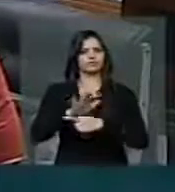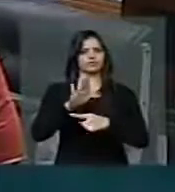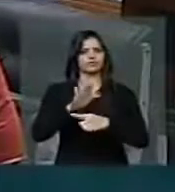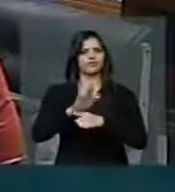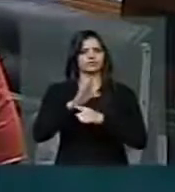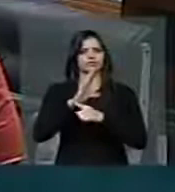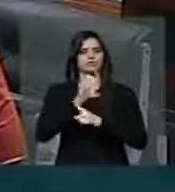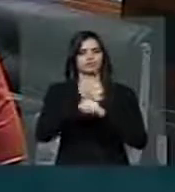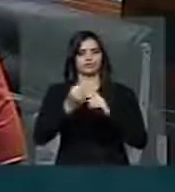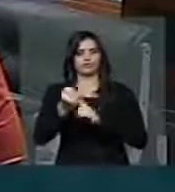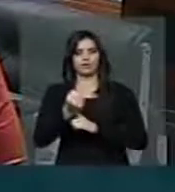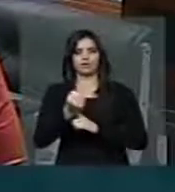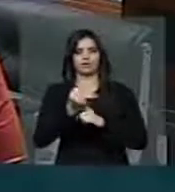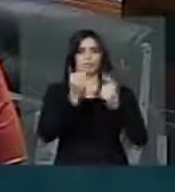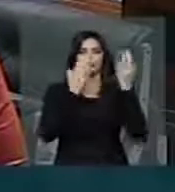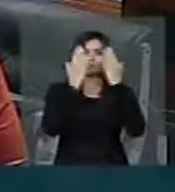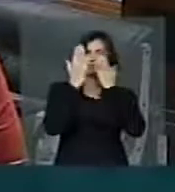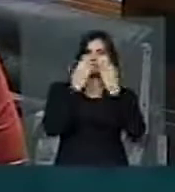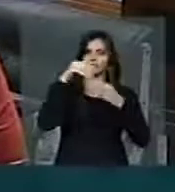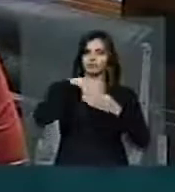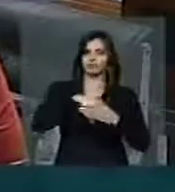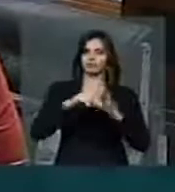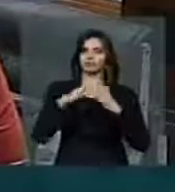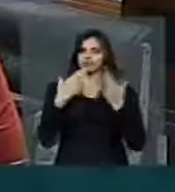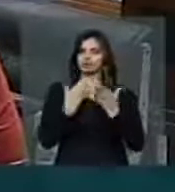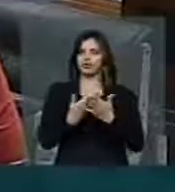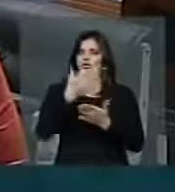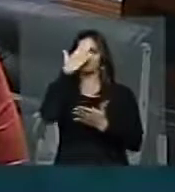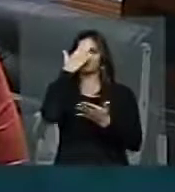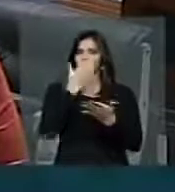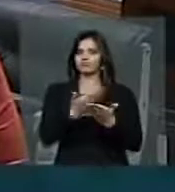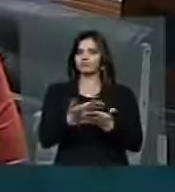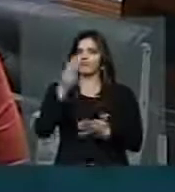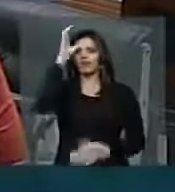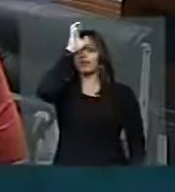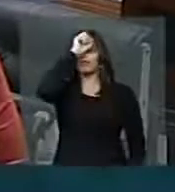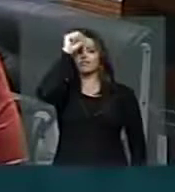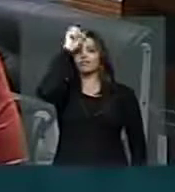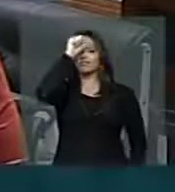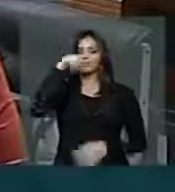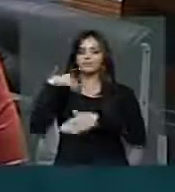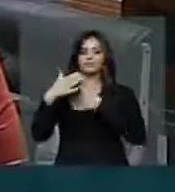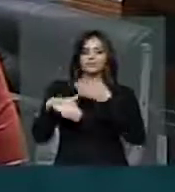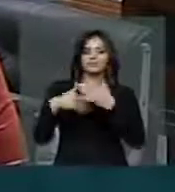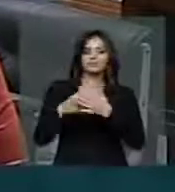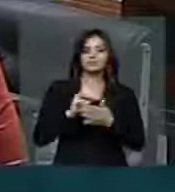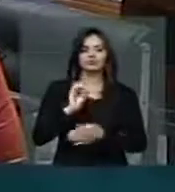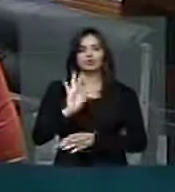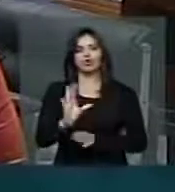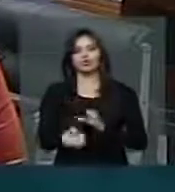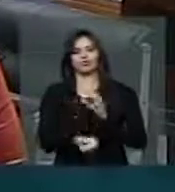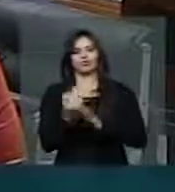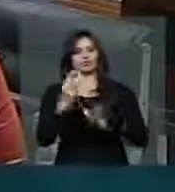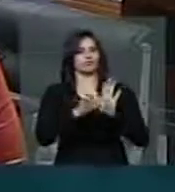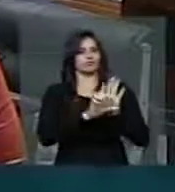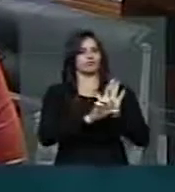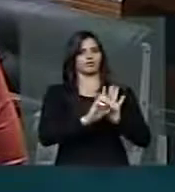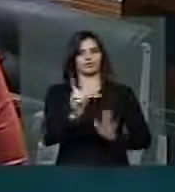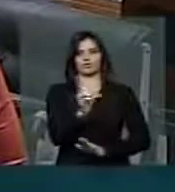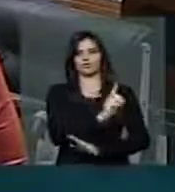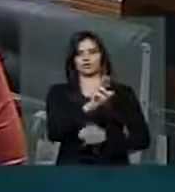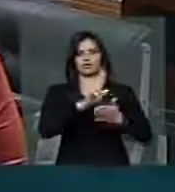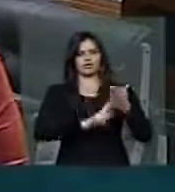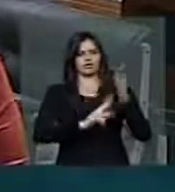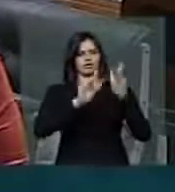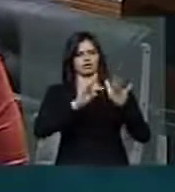e psicólogos nas escolas. E acredito, vim aprendendo, que não basta legislar, não basta